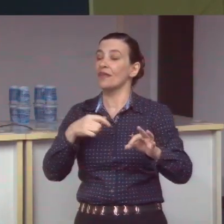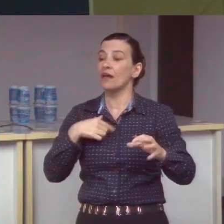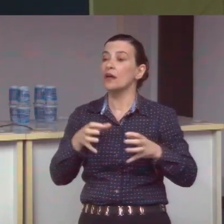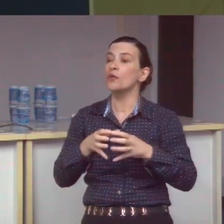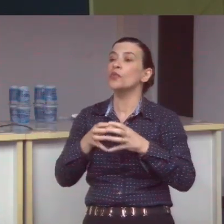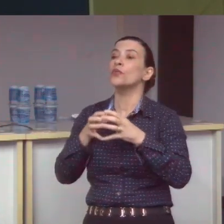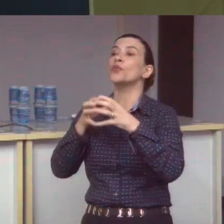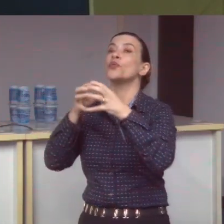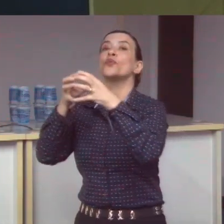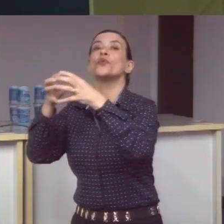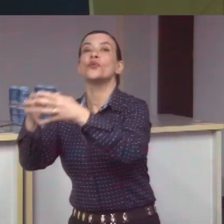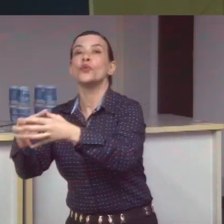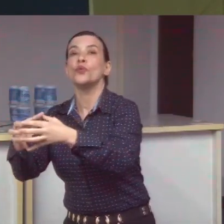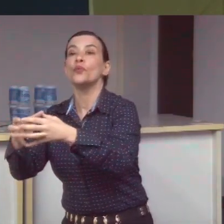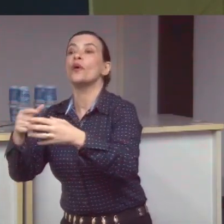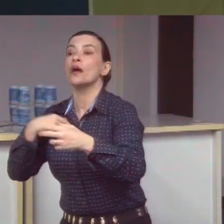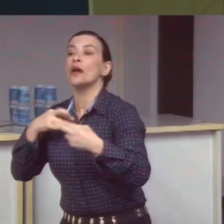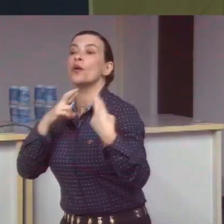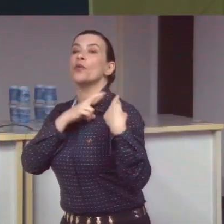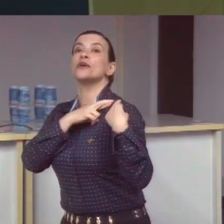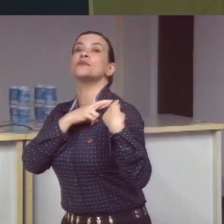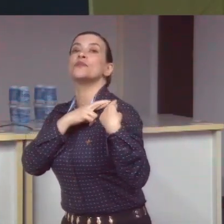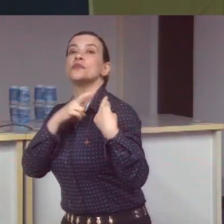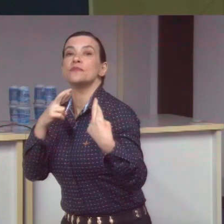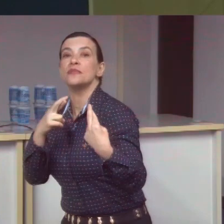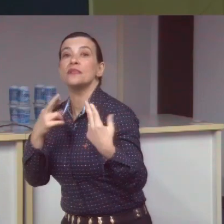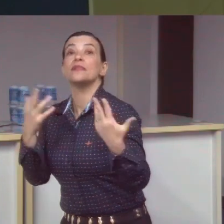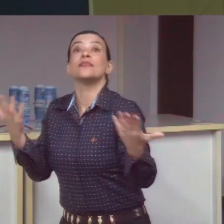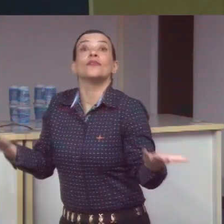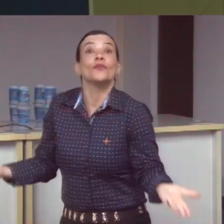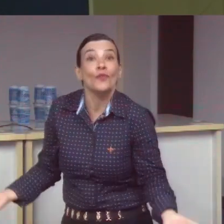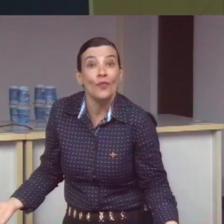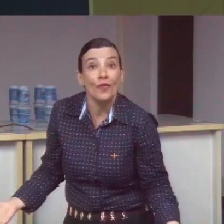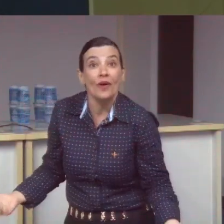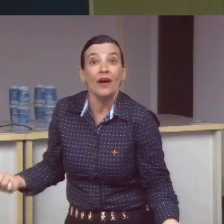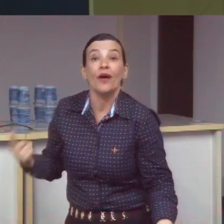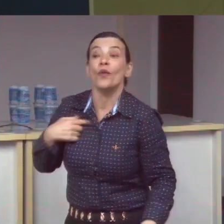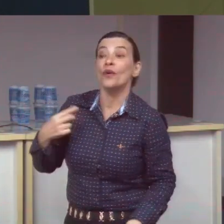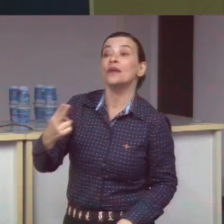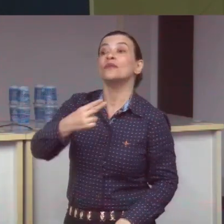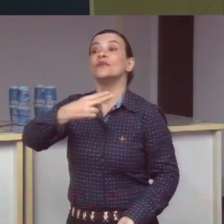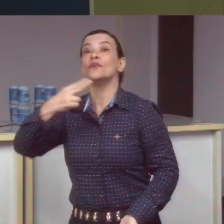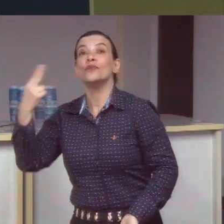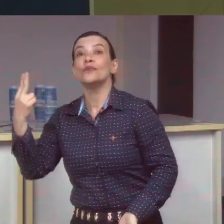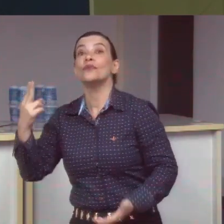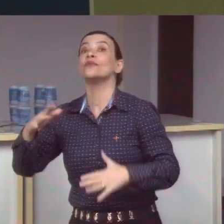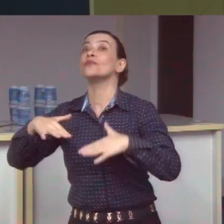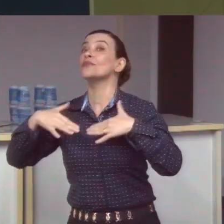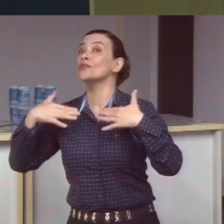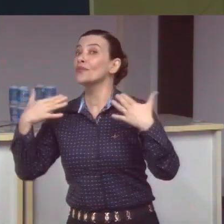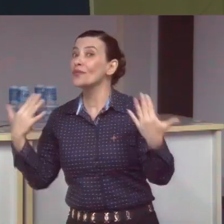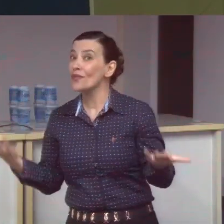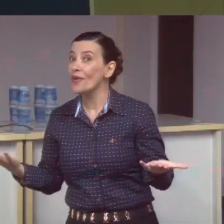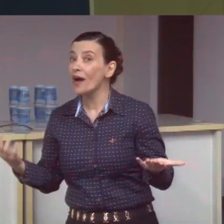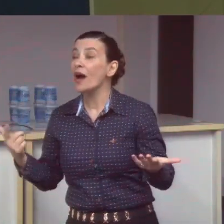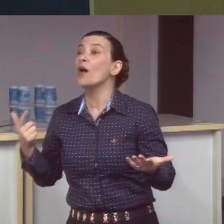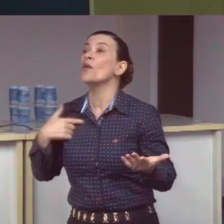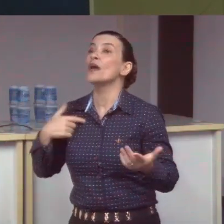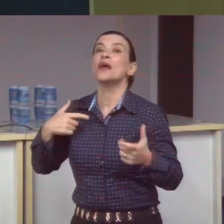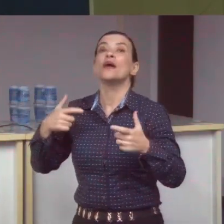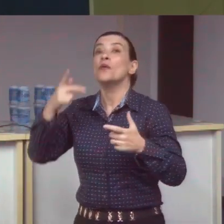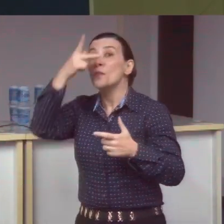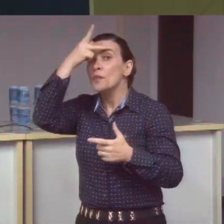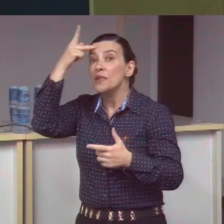apresenta? Qual é a sua autoridade, qual é a sua competência para você se apresentar? Né? E se apresenta para quem